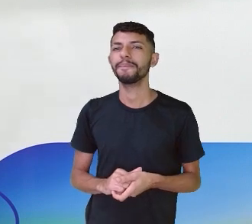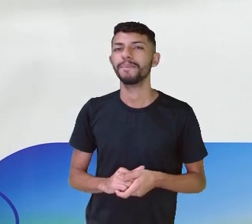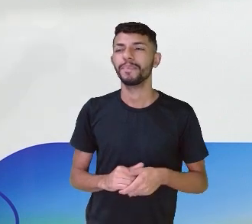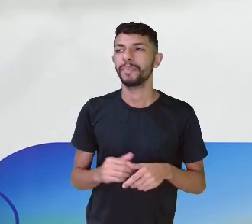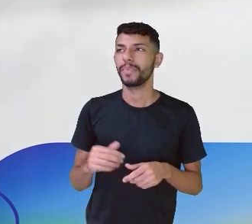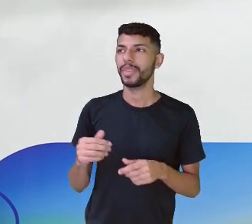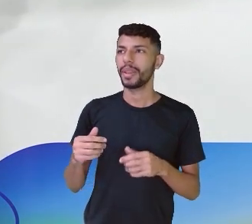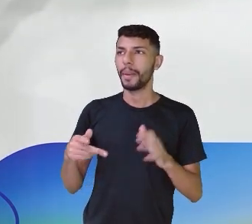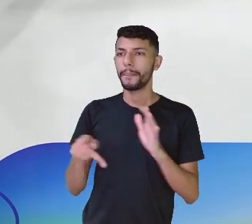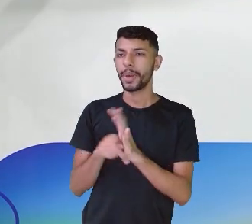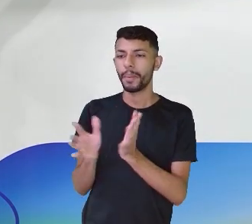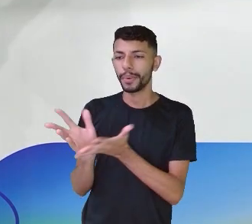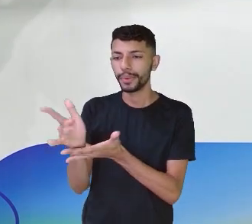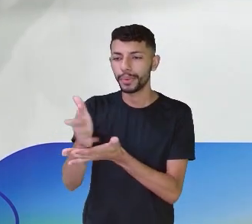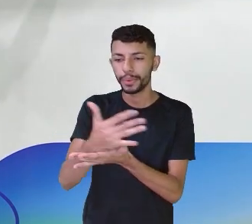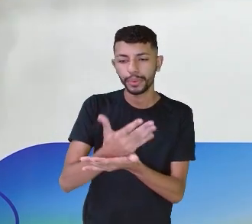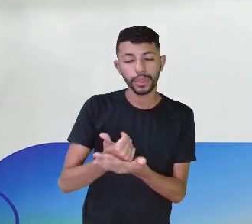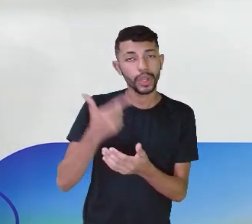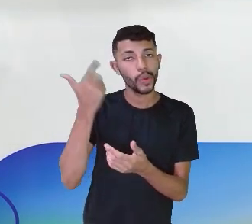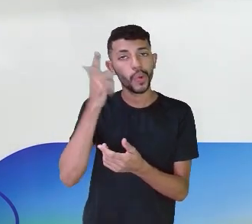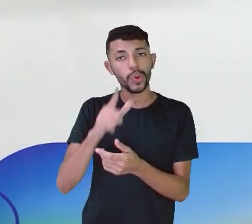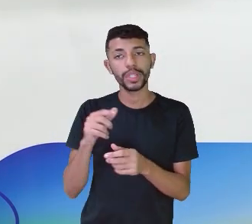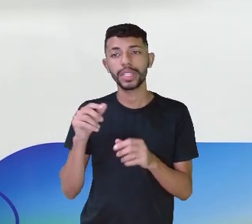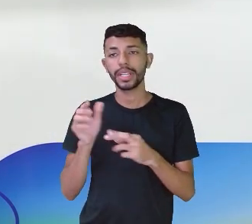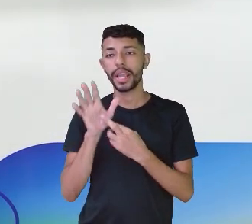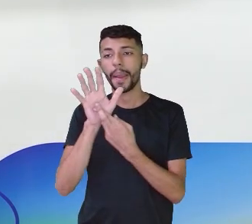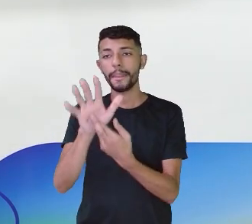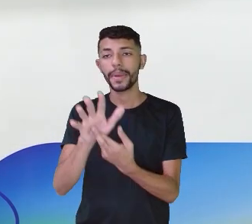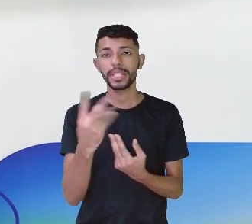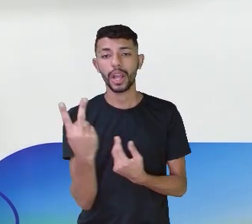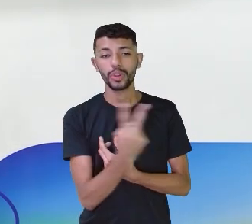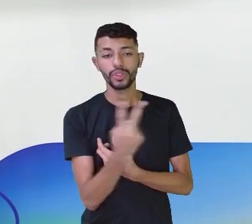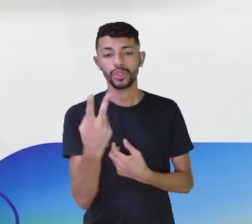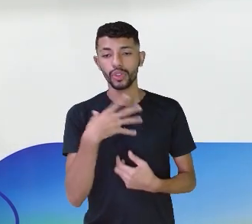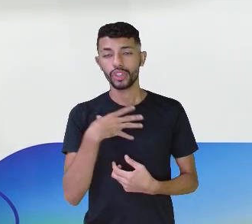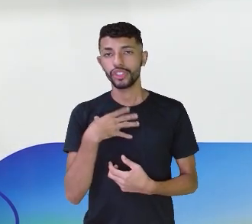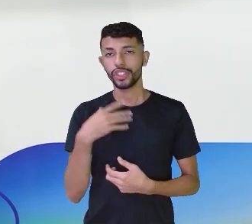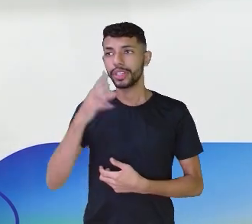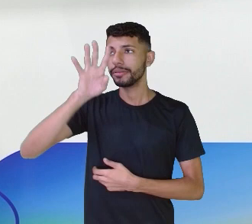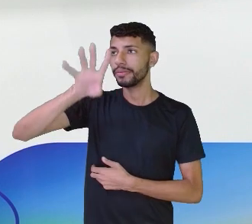e eu consegui representar das duas formas, tanto em